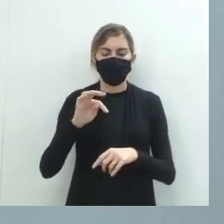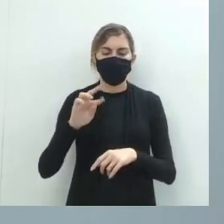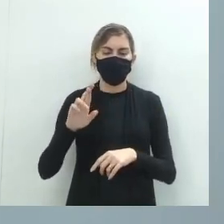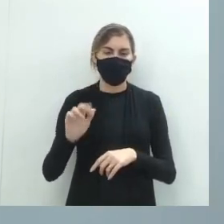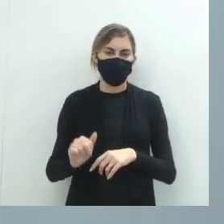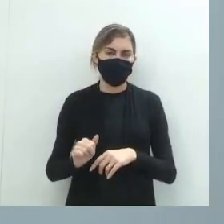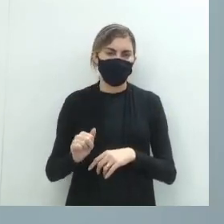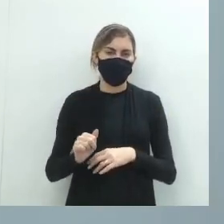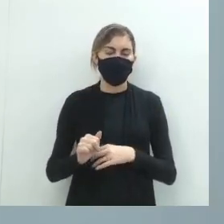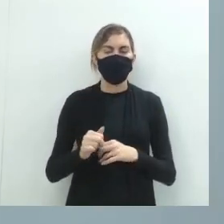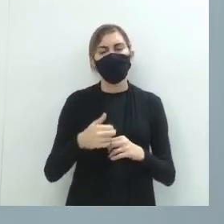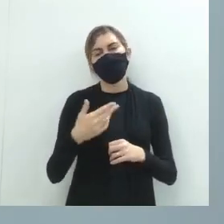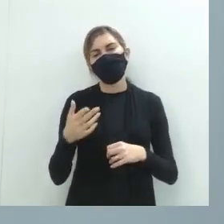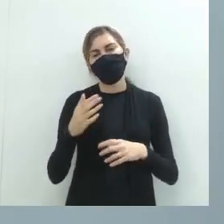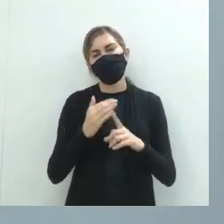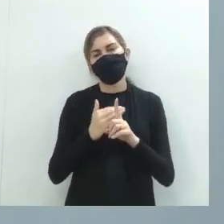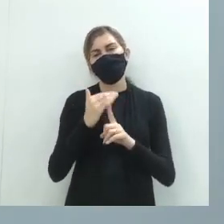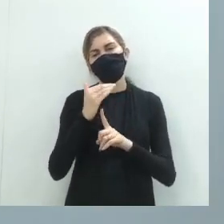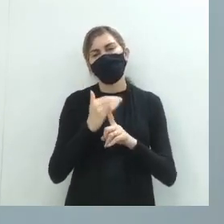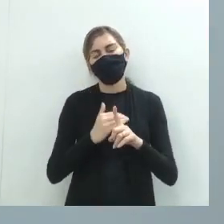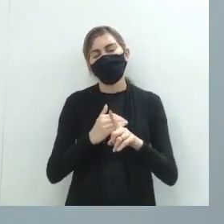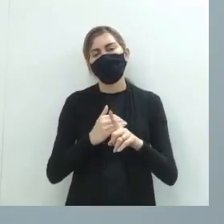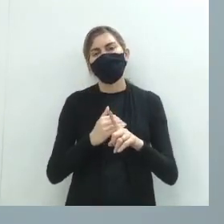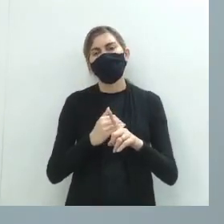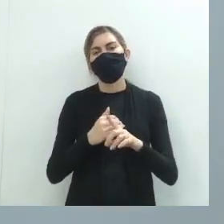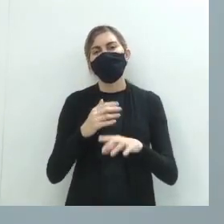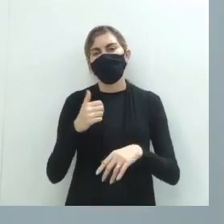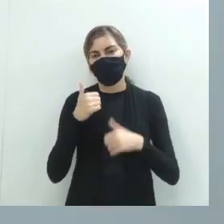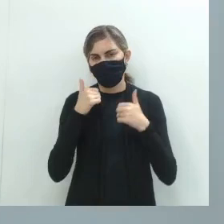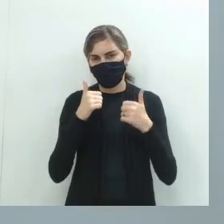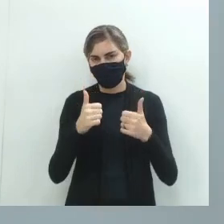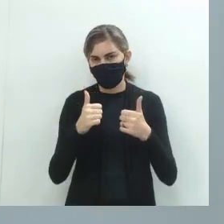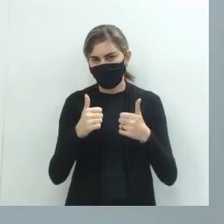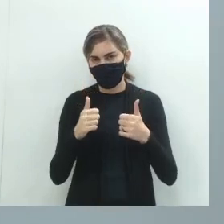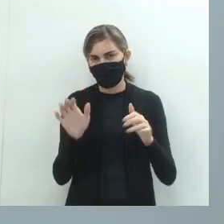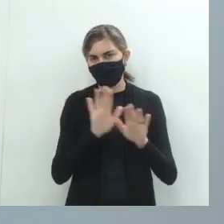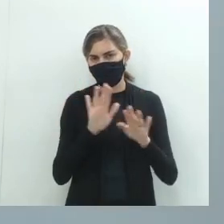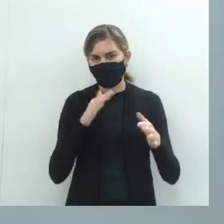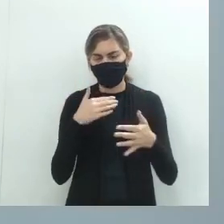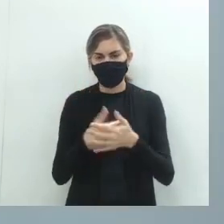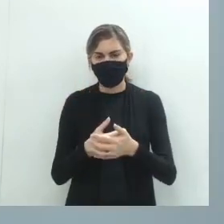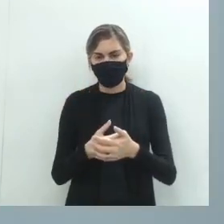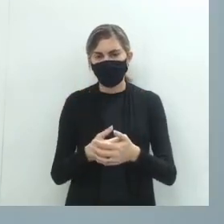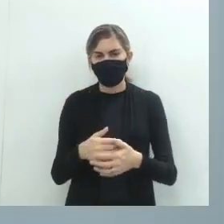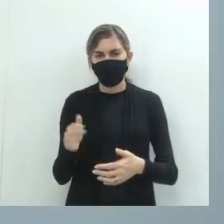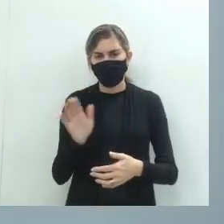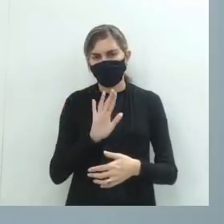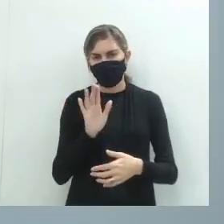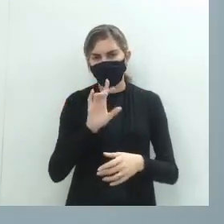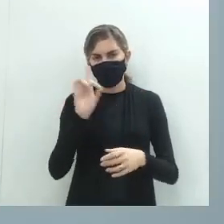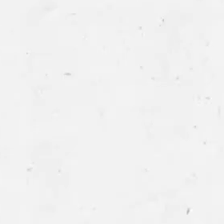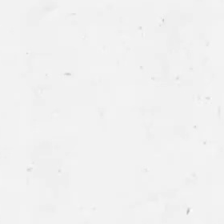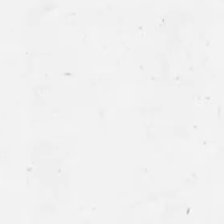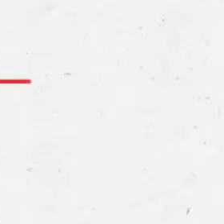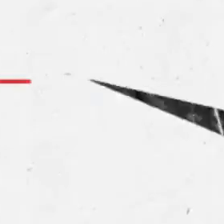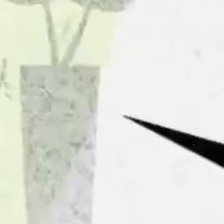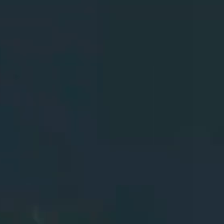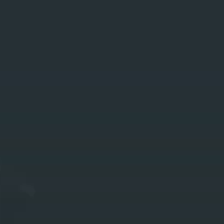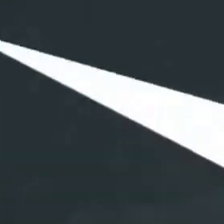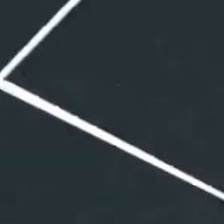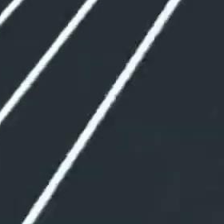de medida e termo de temperatura. Valeu, povo de Deus! Até a próxima, gente! Fica com Deus!